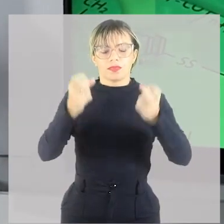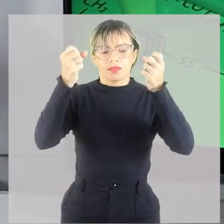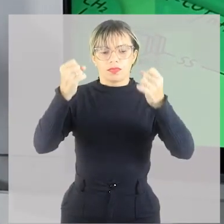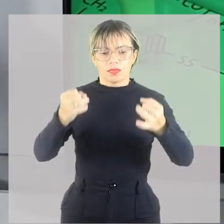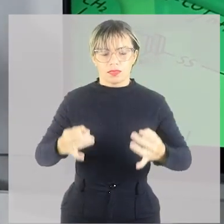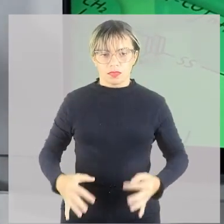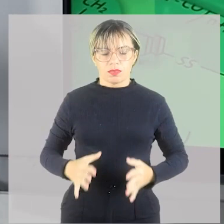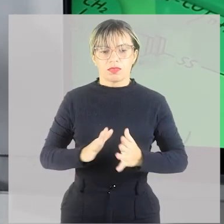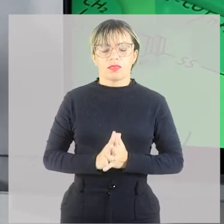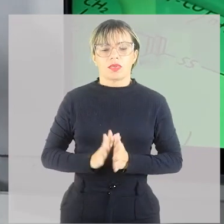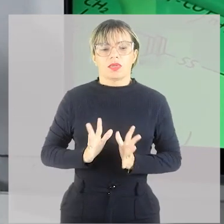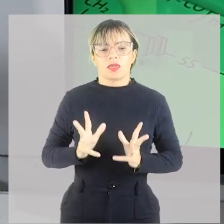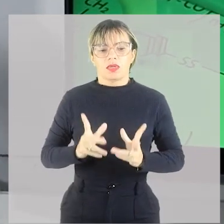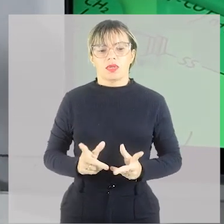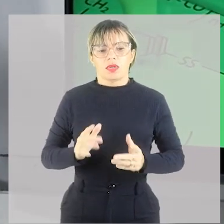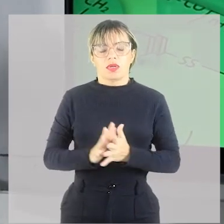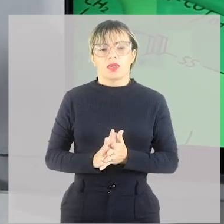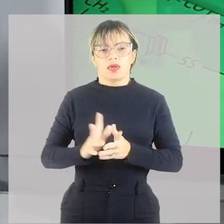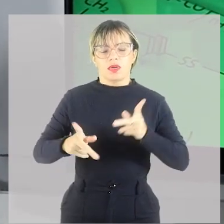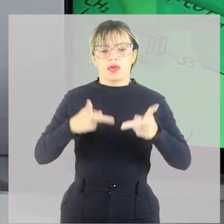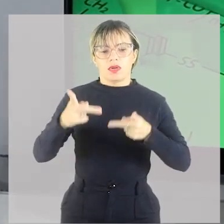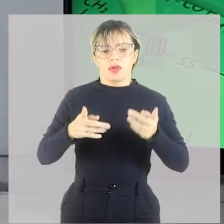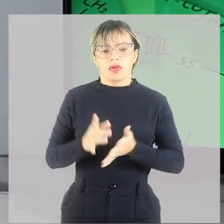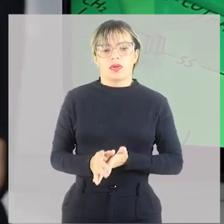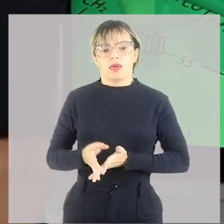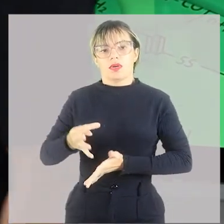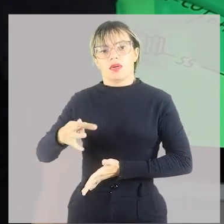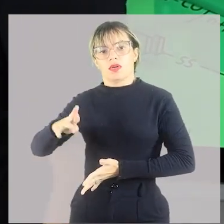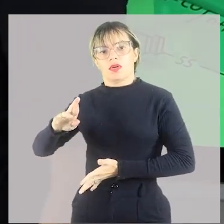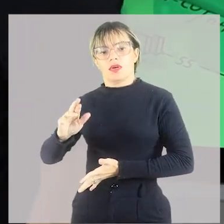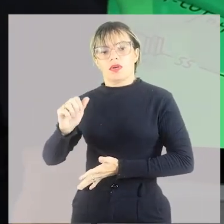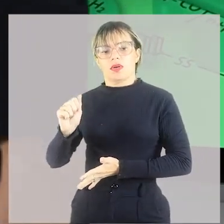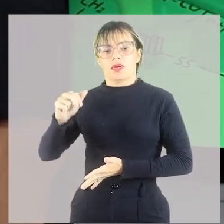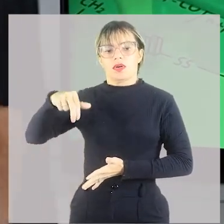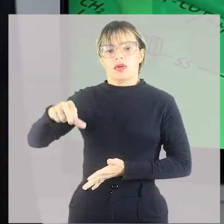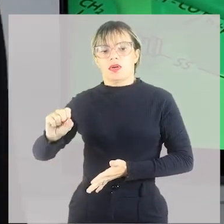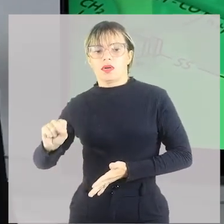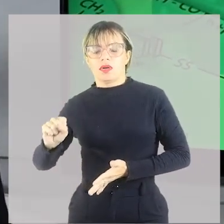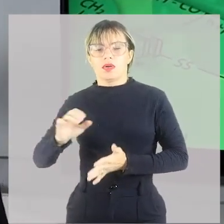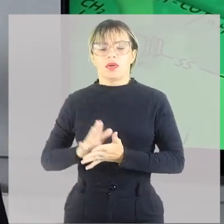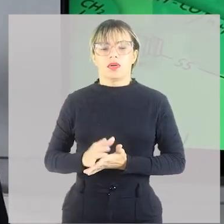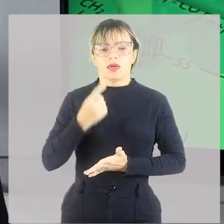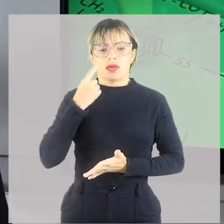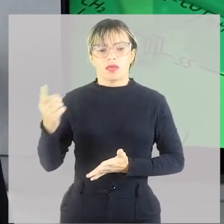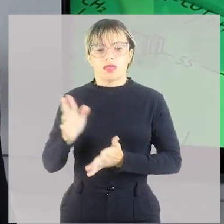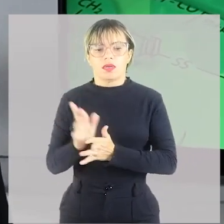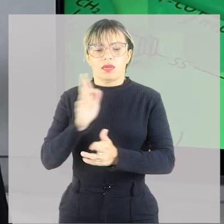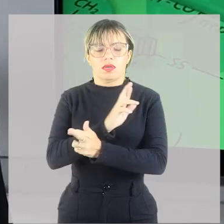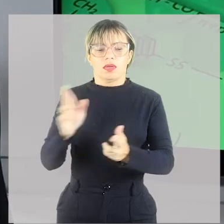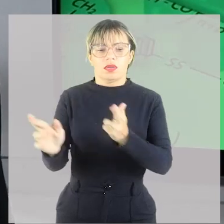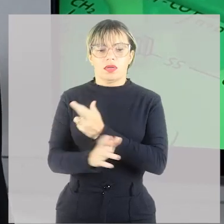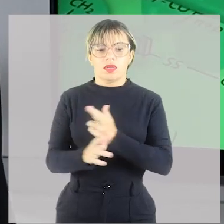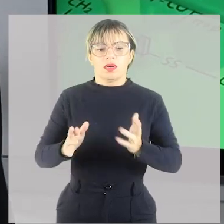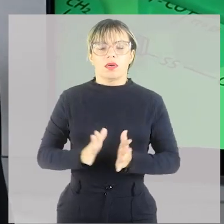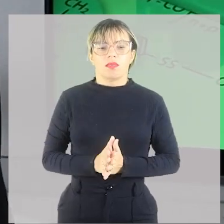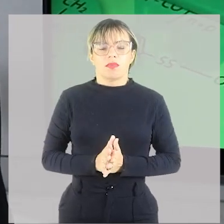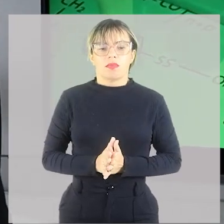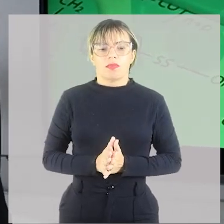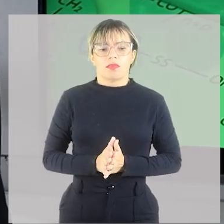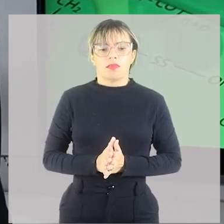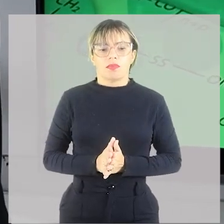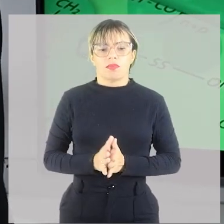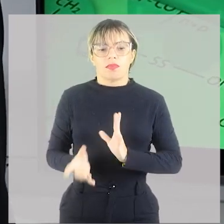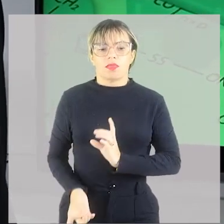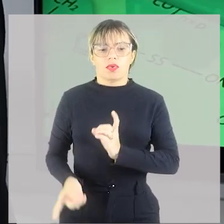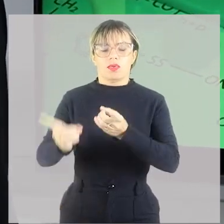Todas as vezes que eu falar a palavra trans, eu estou me referindo